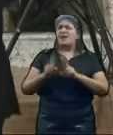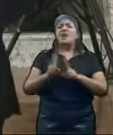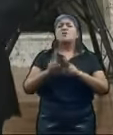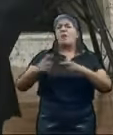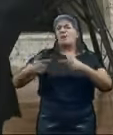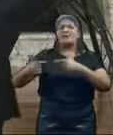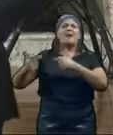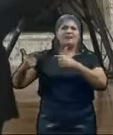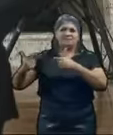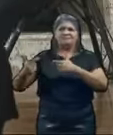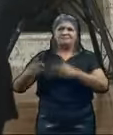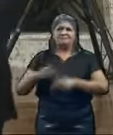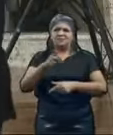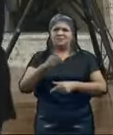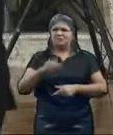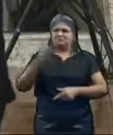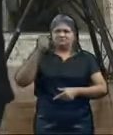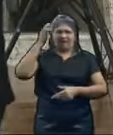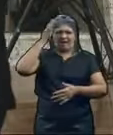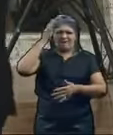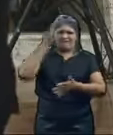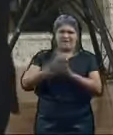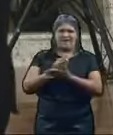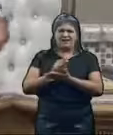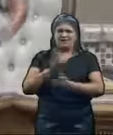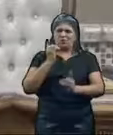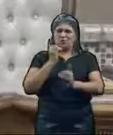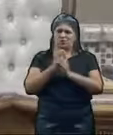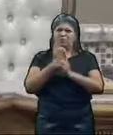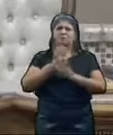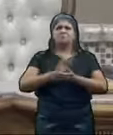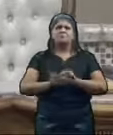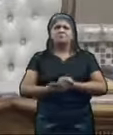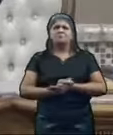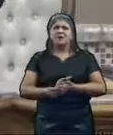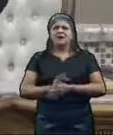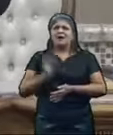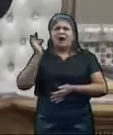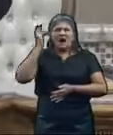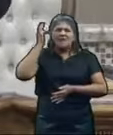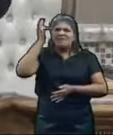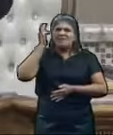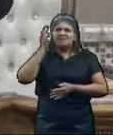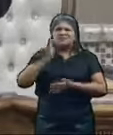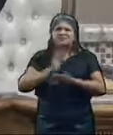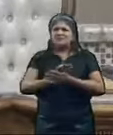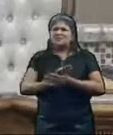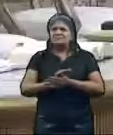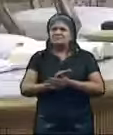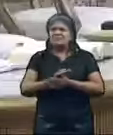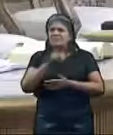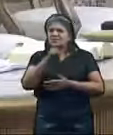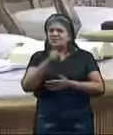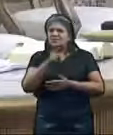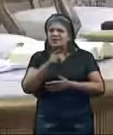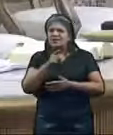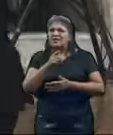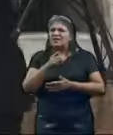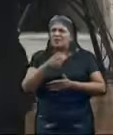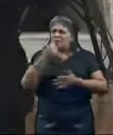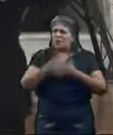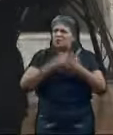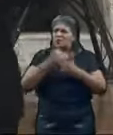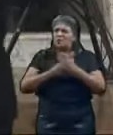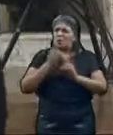Levante contra Deus a filosofia contra Deus a ideologia contra Deus os impactos que tá na escola que